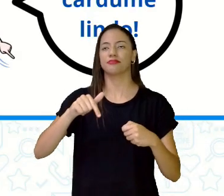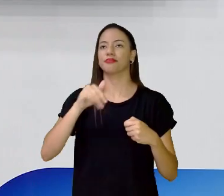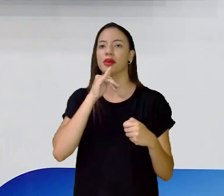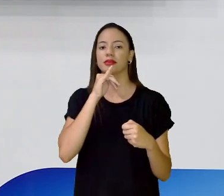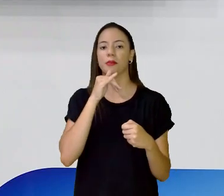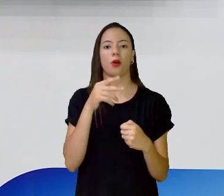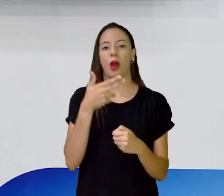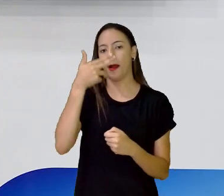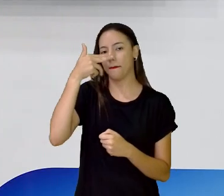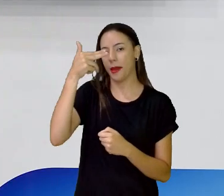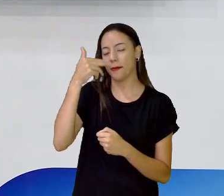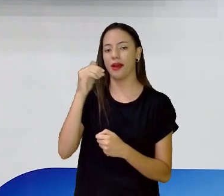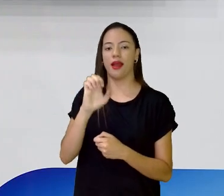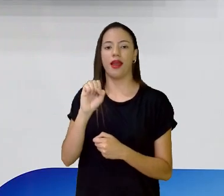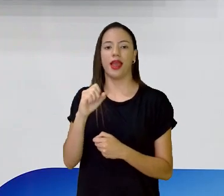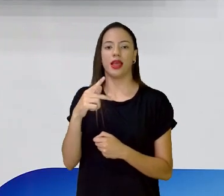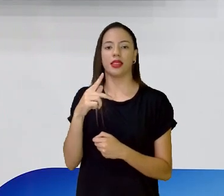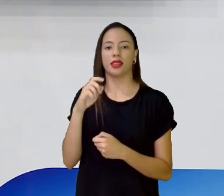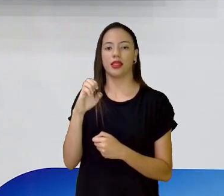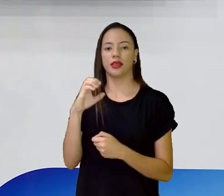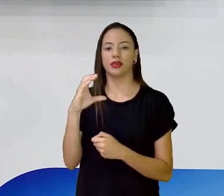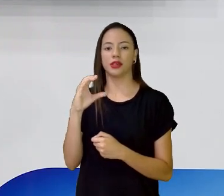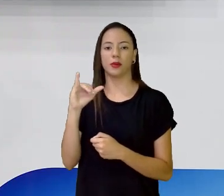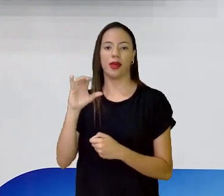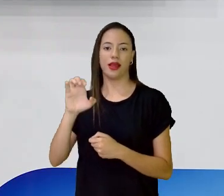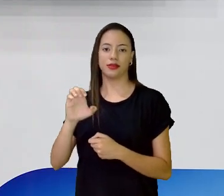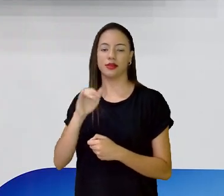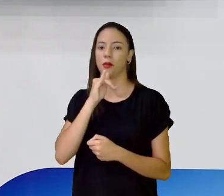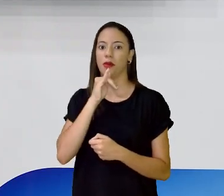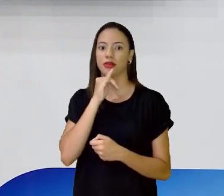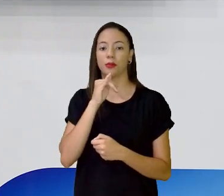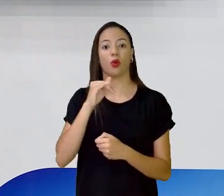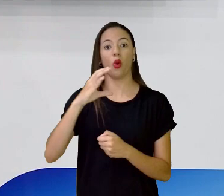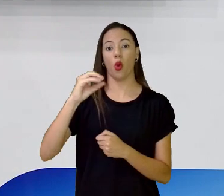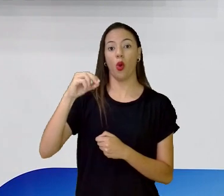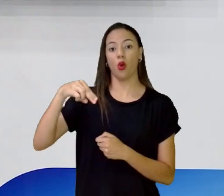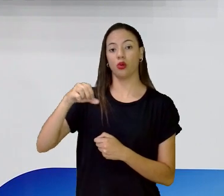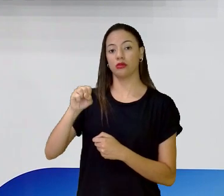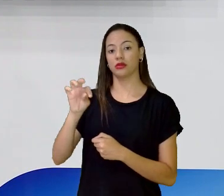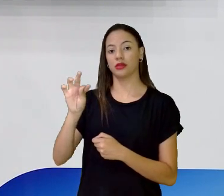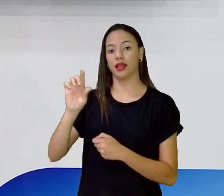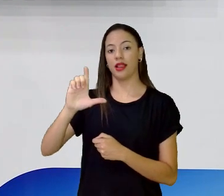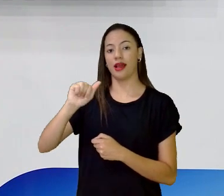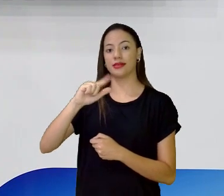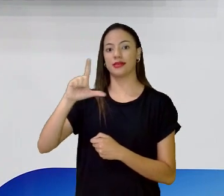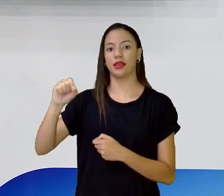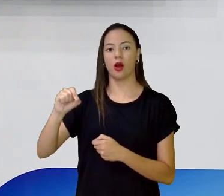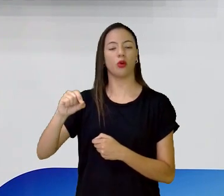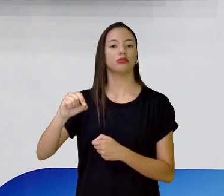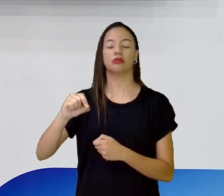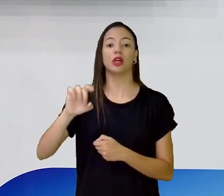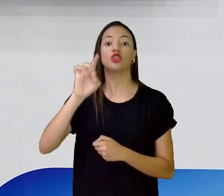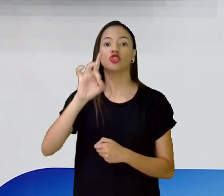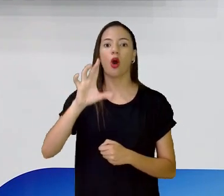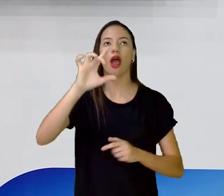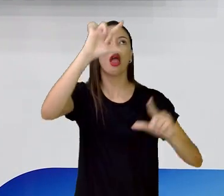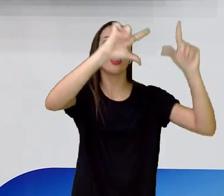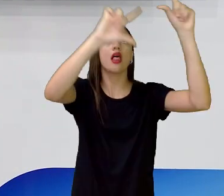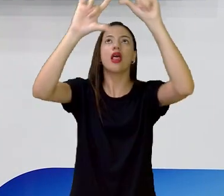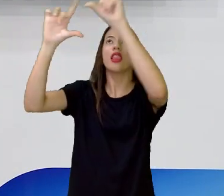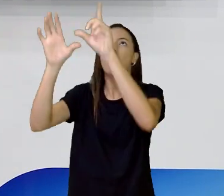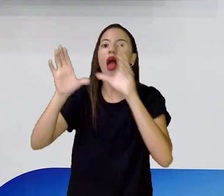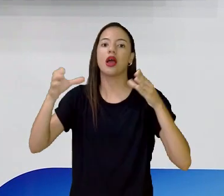Então, constelação só pode ser um conjunto de estrelas, certo?